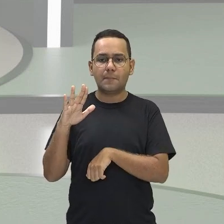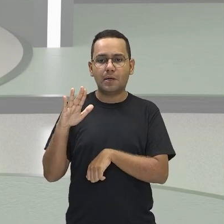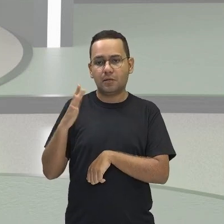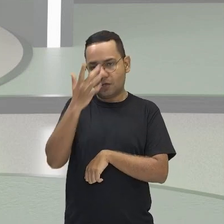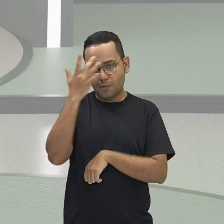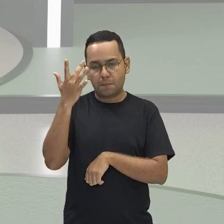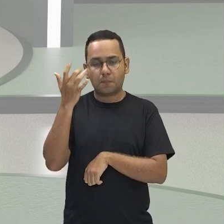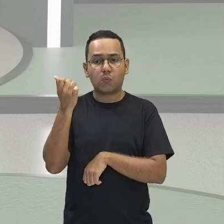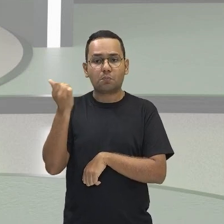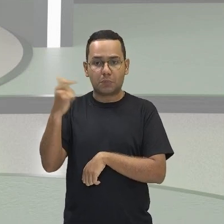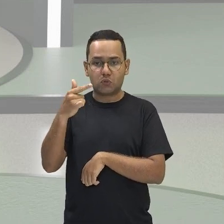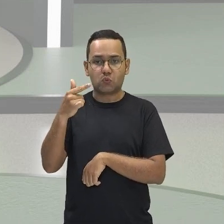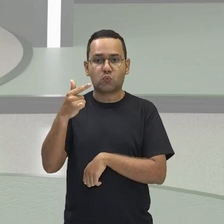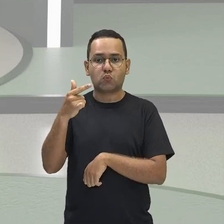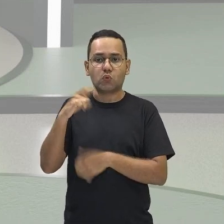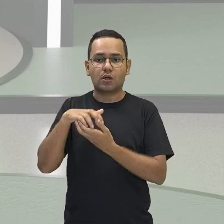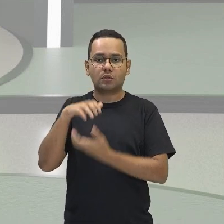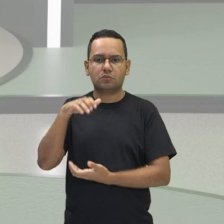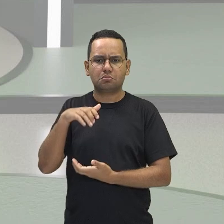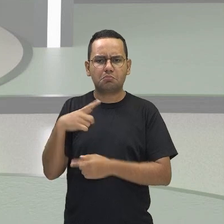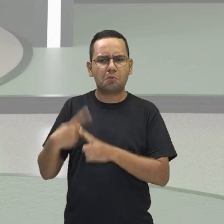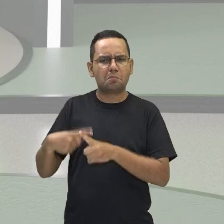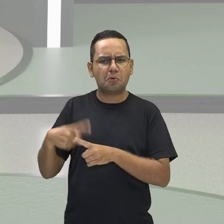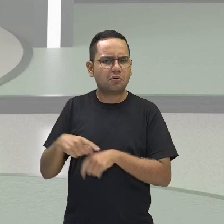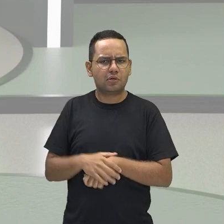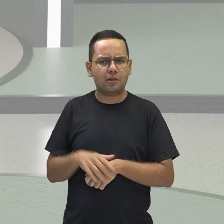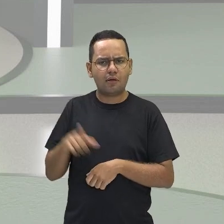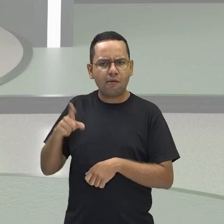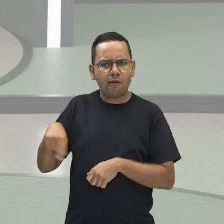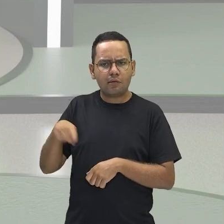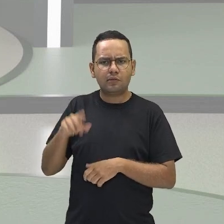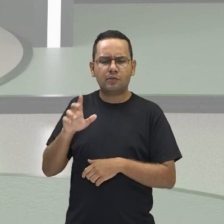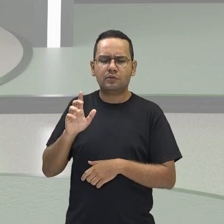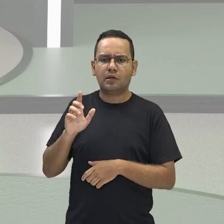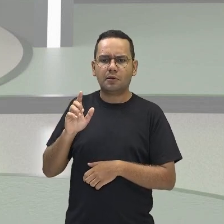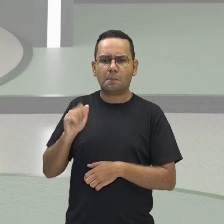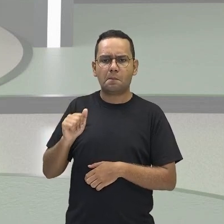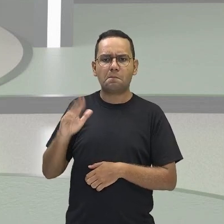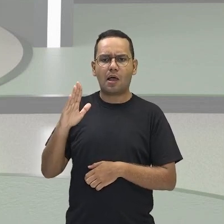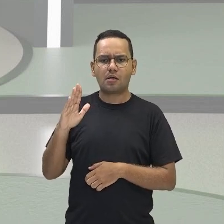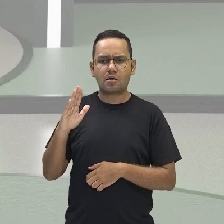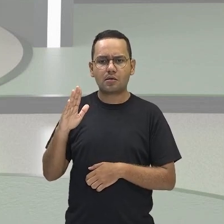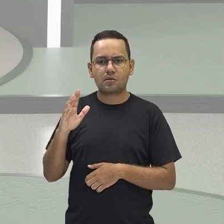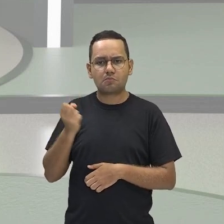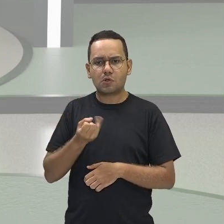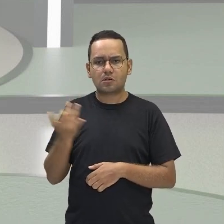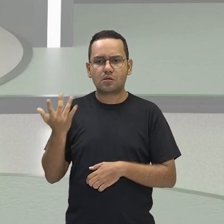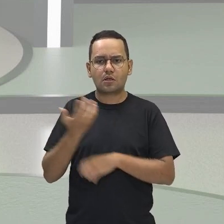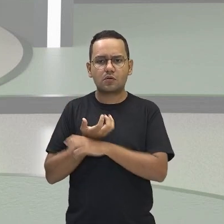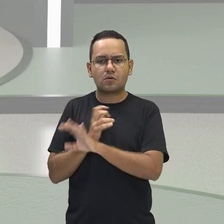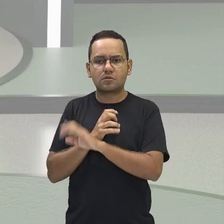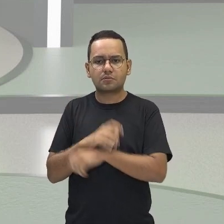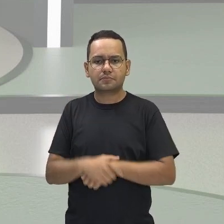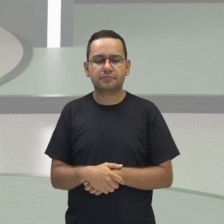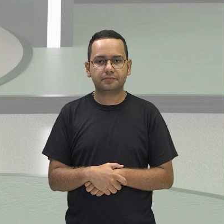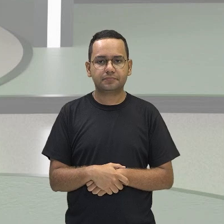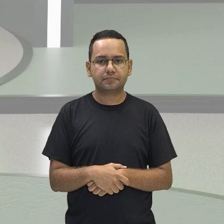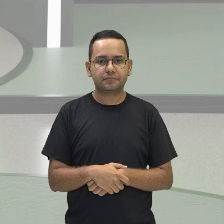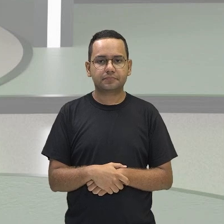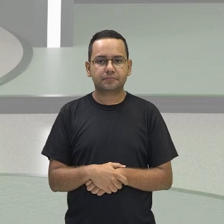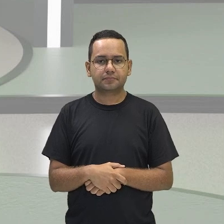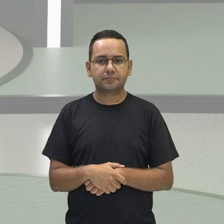adulta. Por que, professora, que a criança tem mais ossos do que o adulto? Porque, por exemplo,